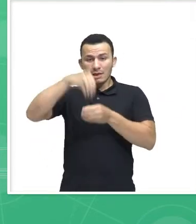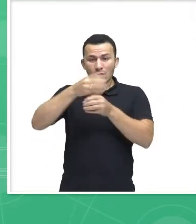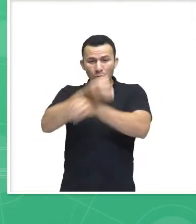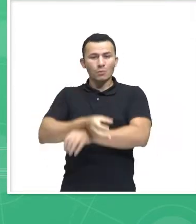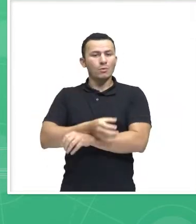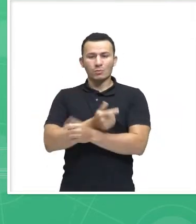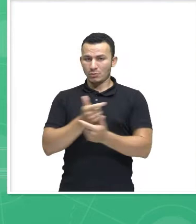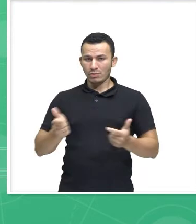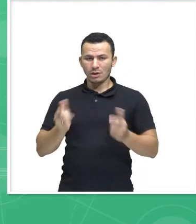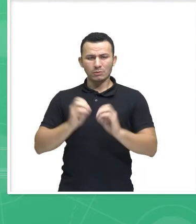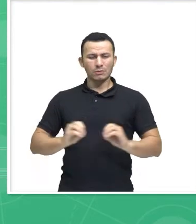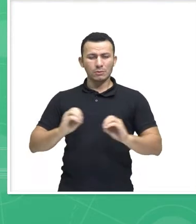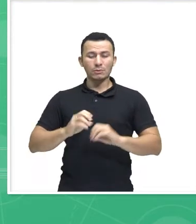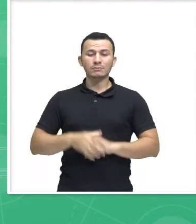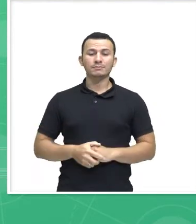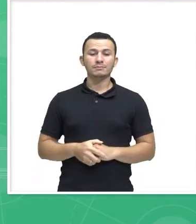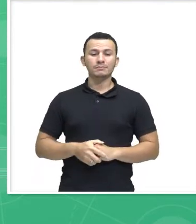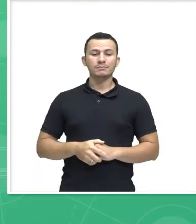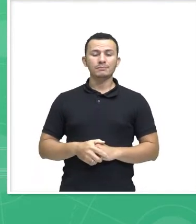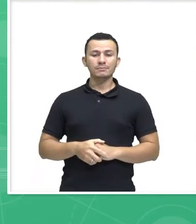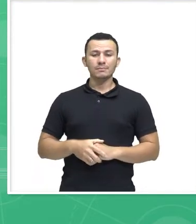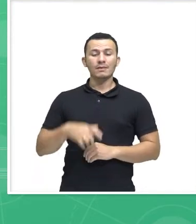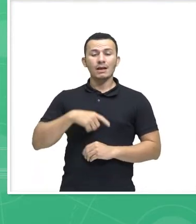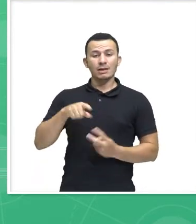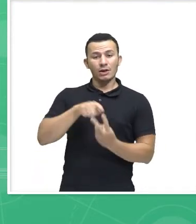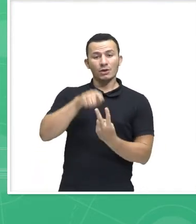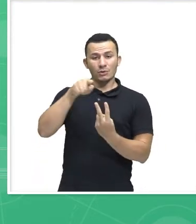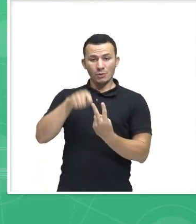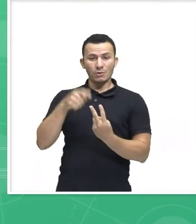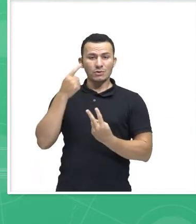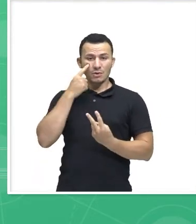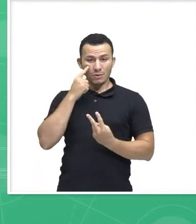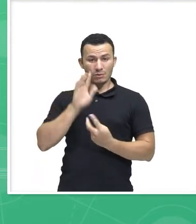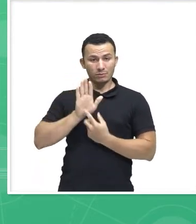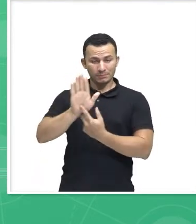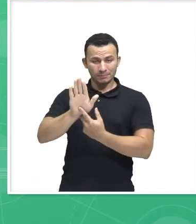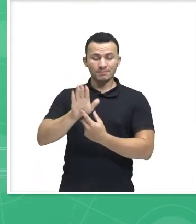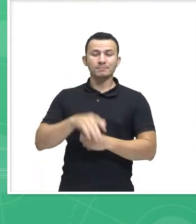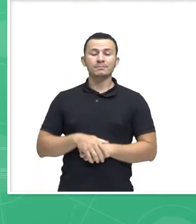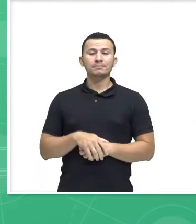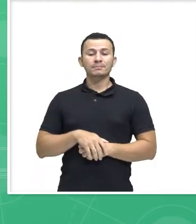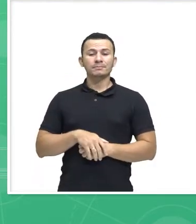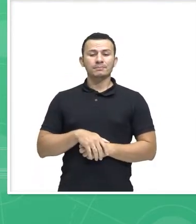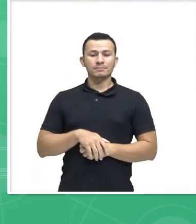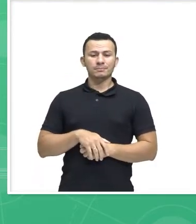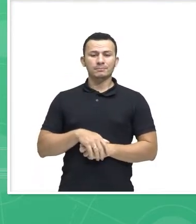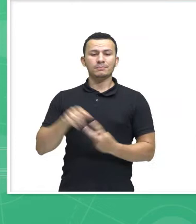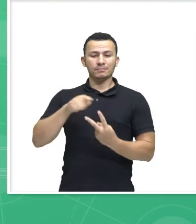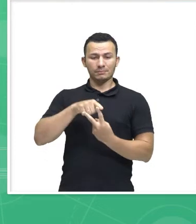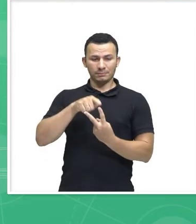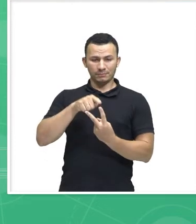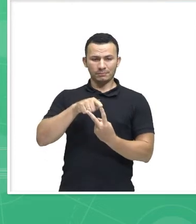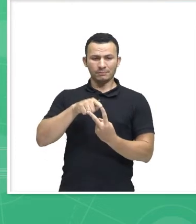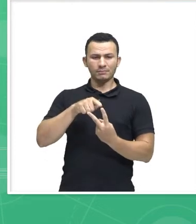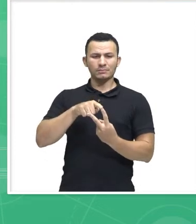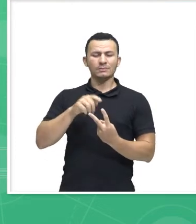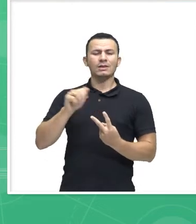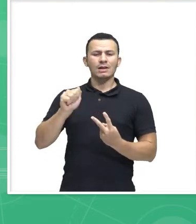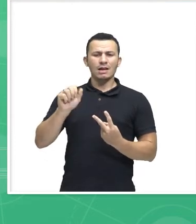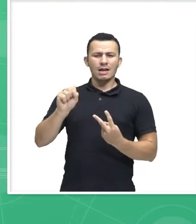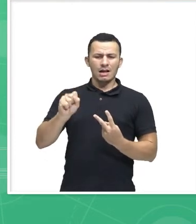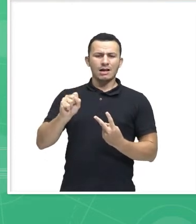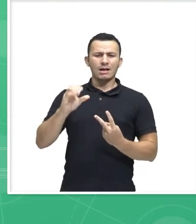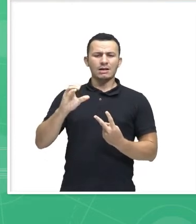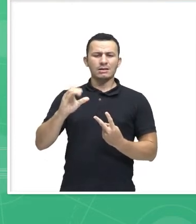representados por dois subsídios nós temos aí os urocordados né na classe aí por causa de subsídios urocor data